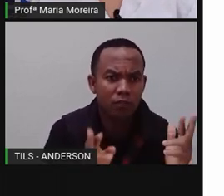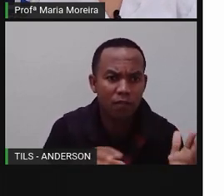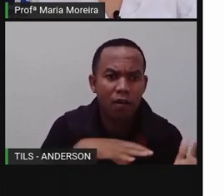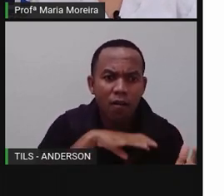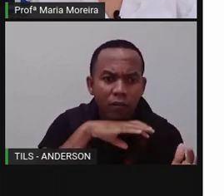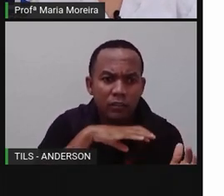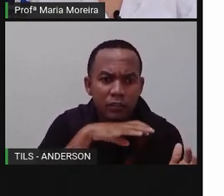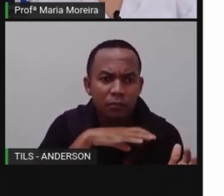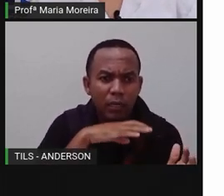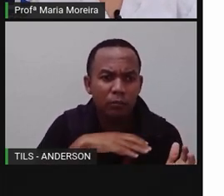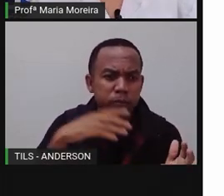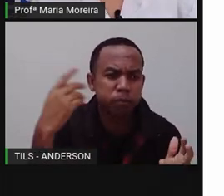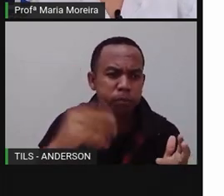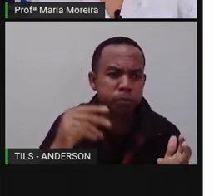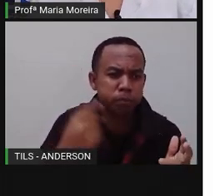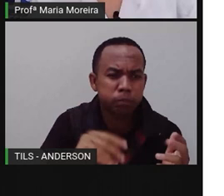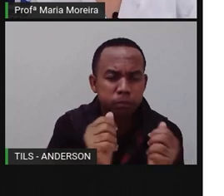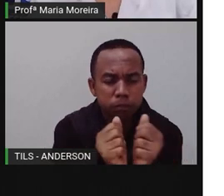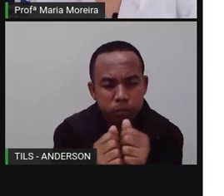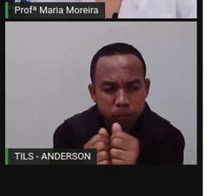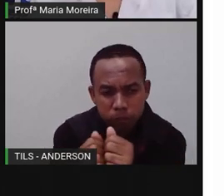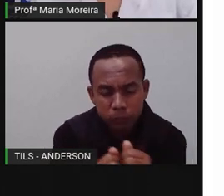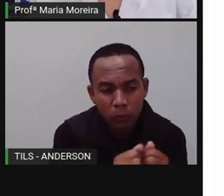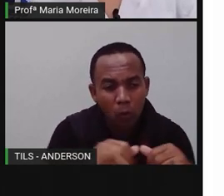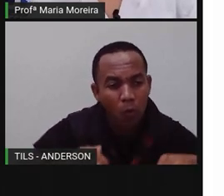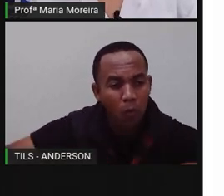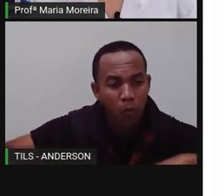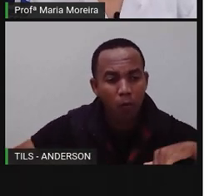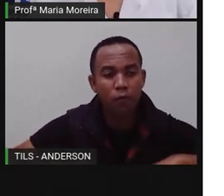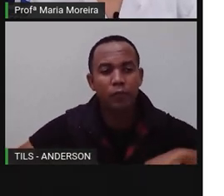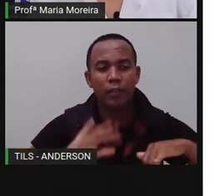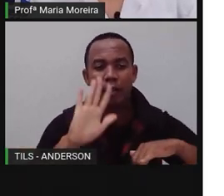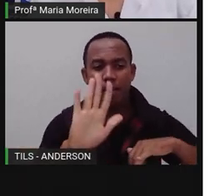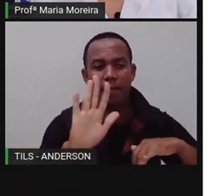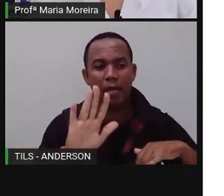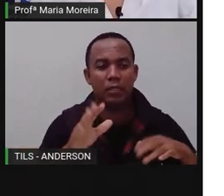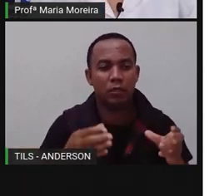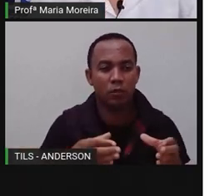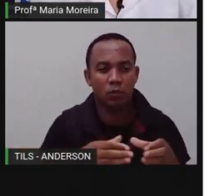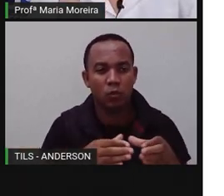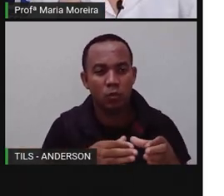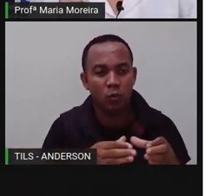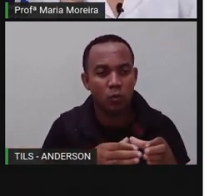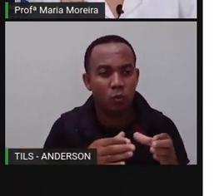e de uma forma muito errada. E aí o que que acontece? Eles começam, na verdade,